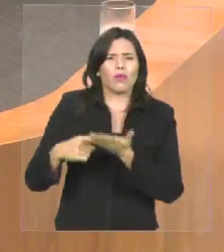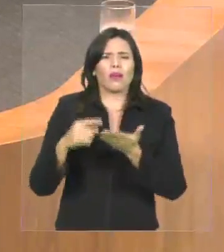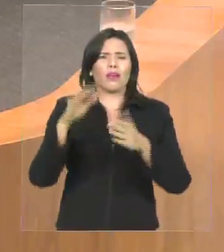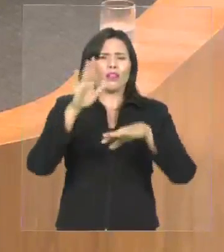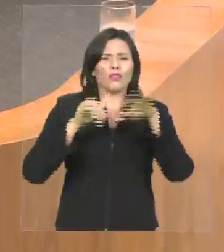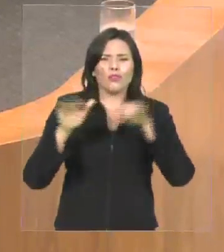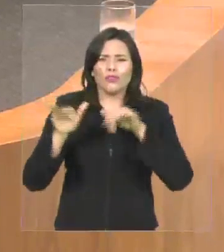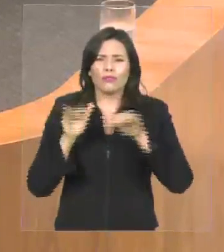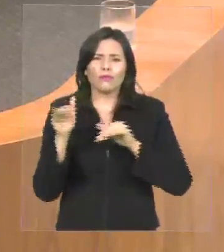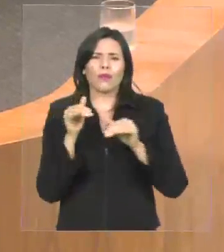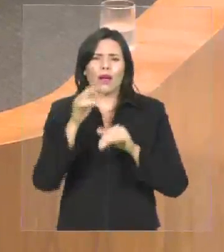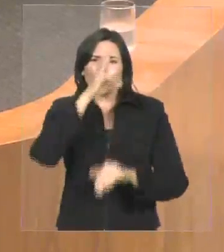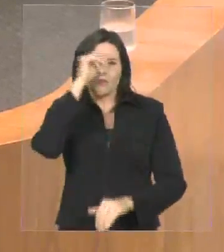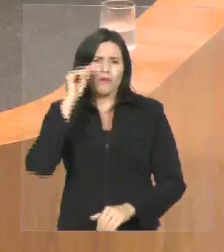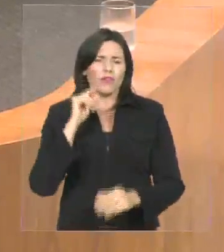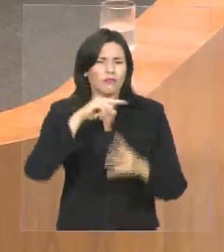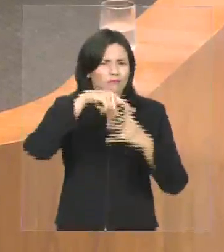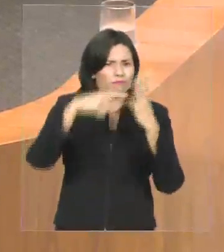mais de